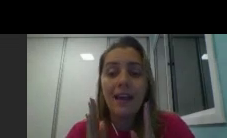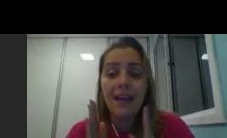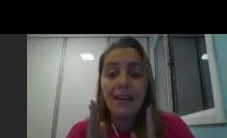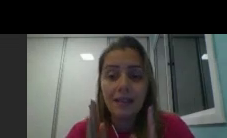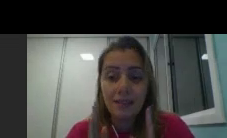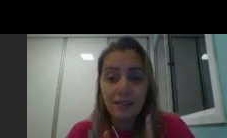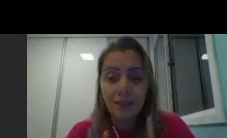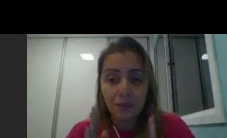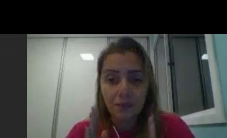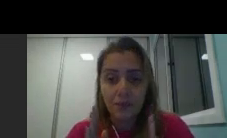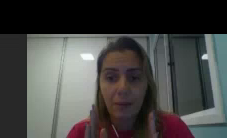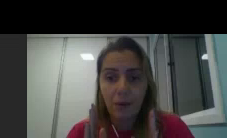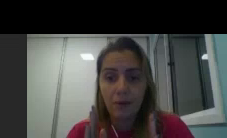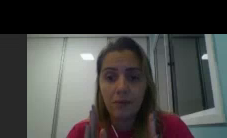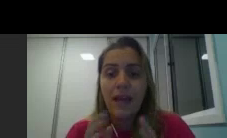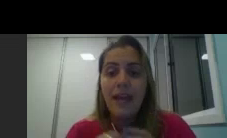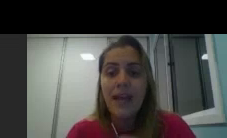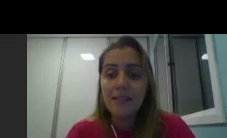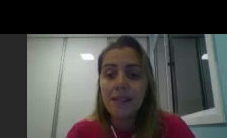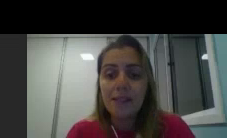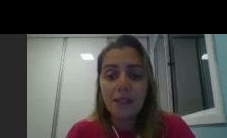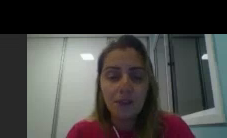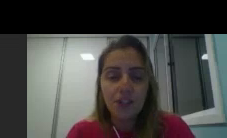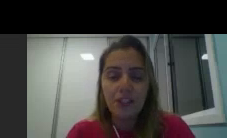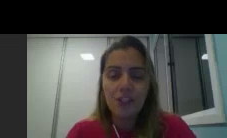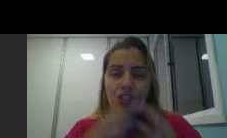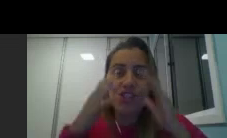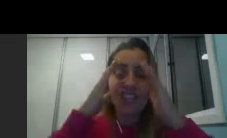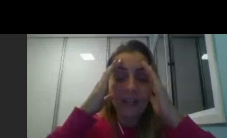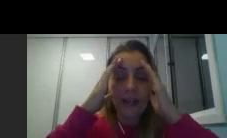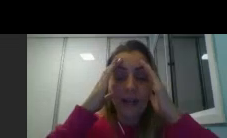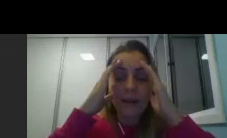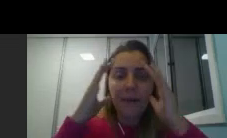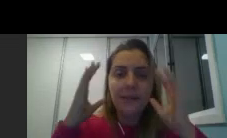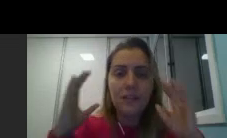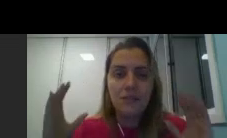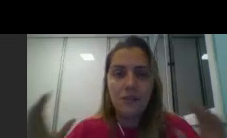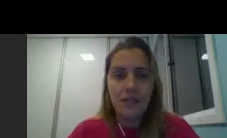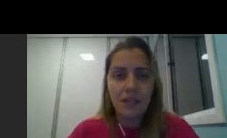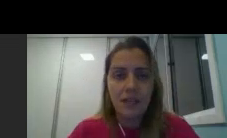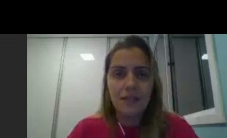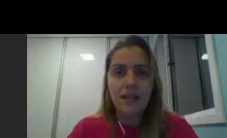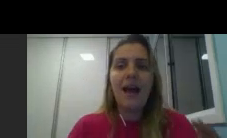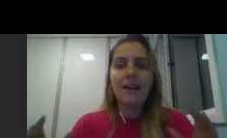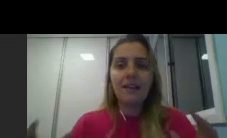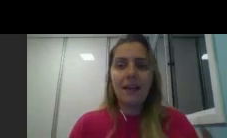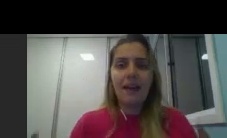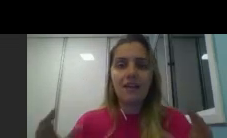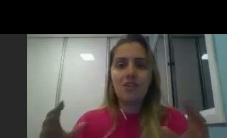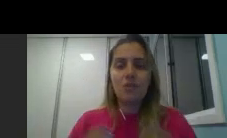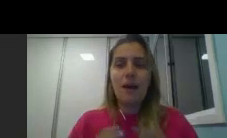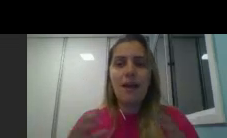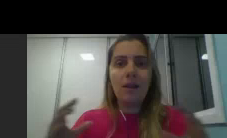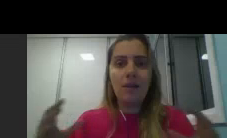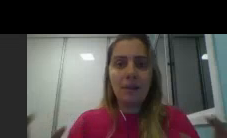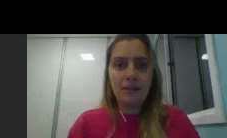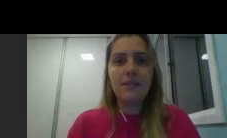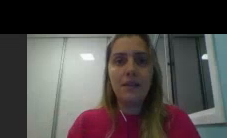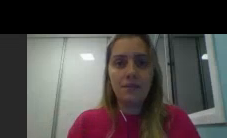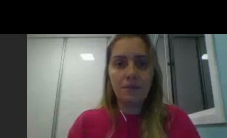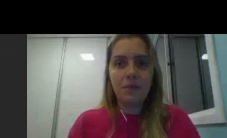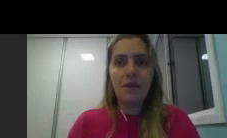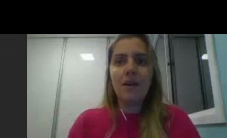é recessivo, tá bom? Recessivo, gente, tirem da cabeça de vocês a ideia de que um